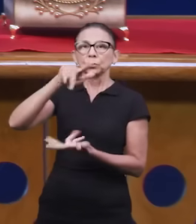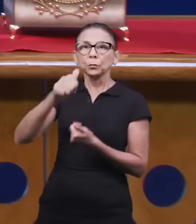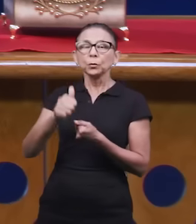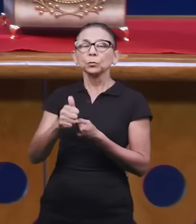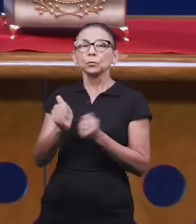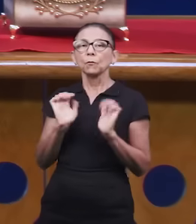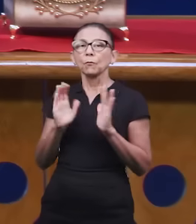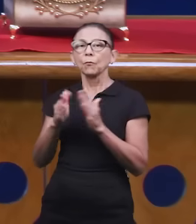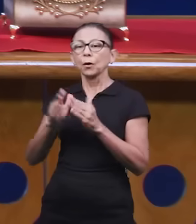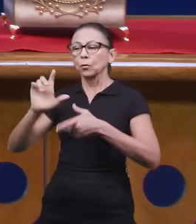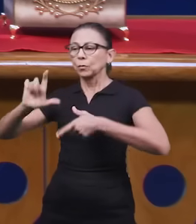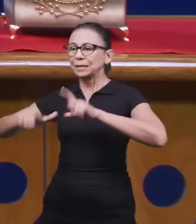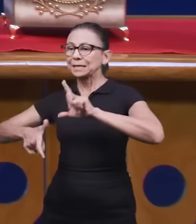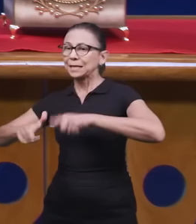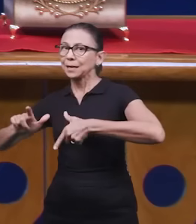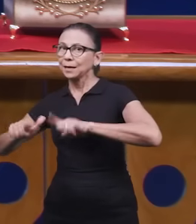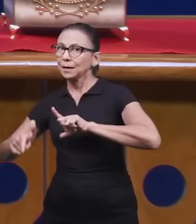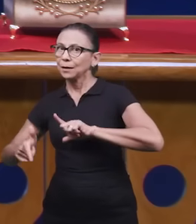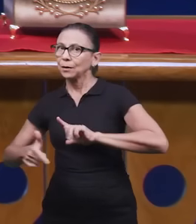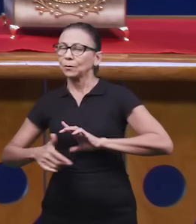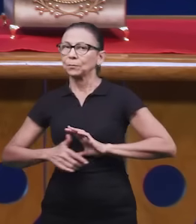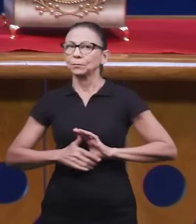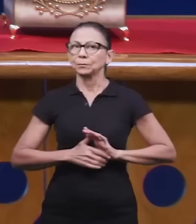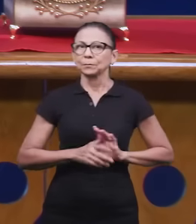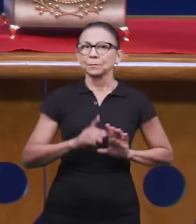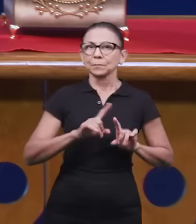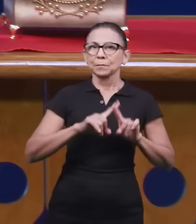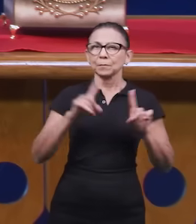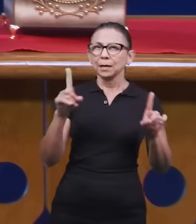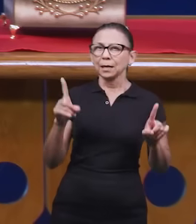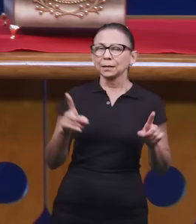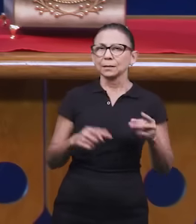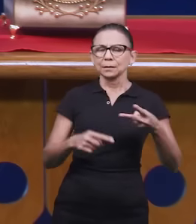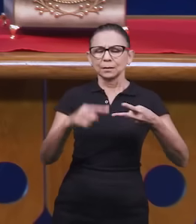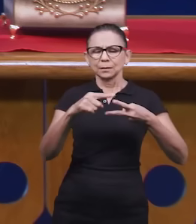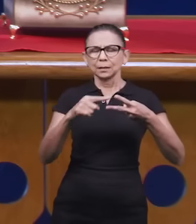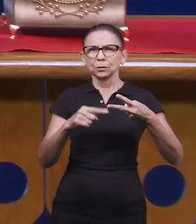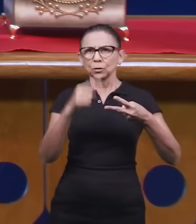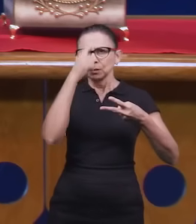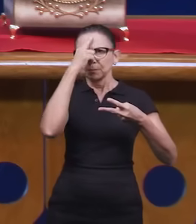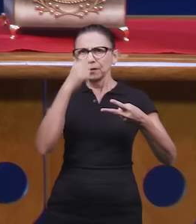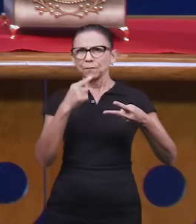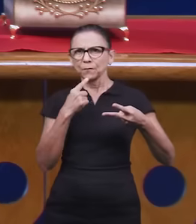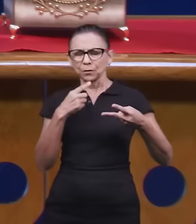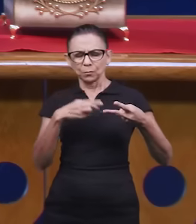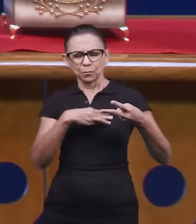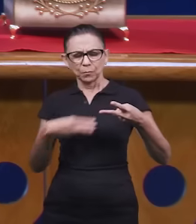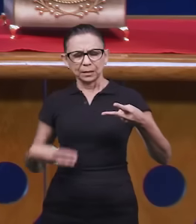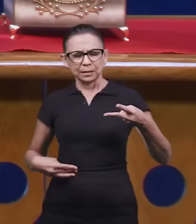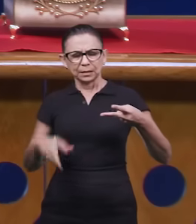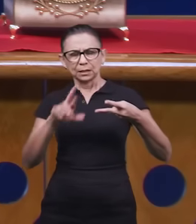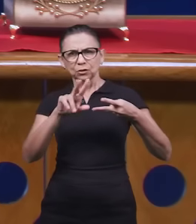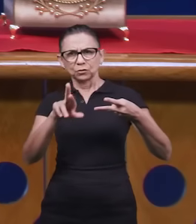Só que a palavra de Deus mostra 2 perfis do Messias diferentes. Um deles, que é o que